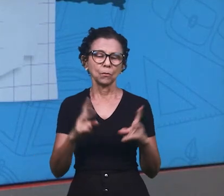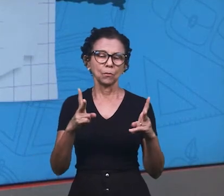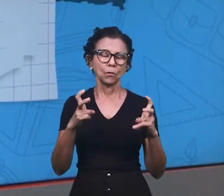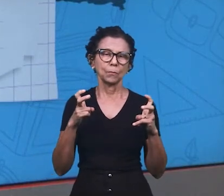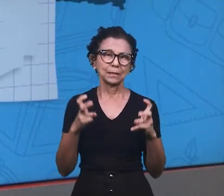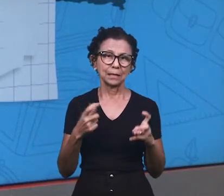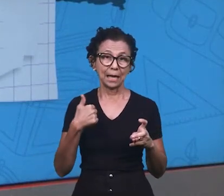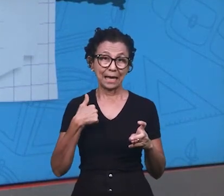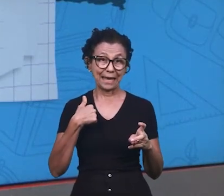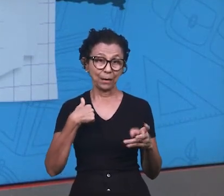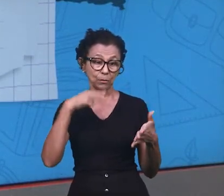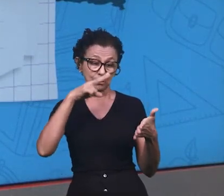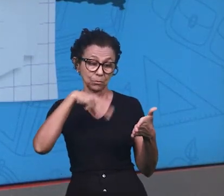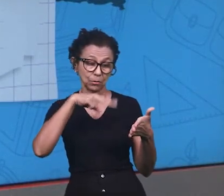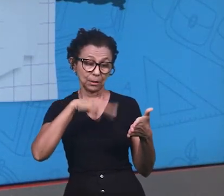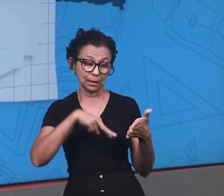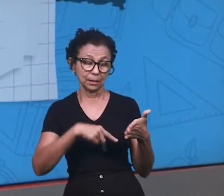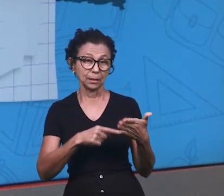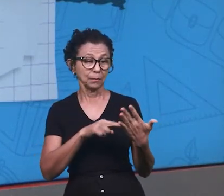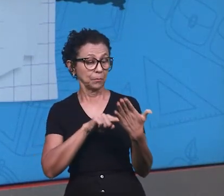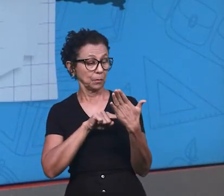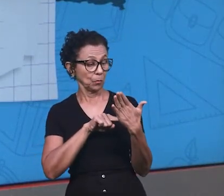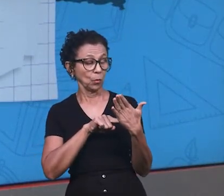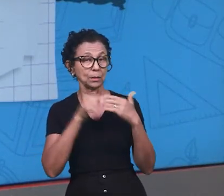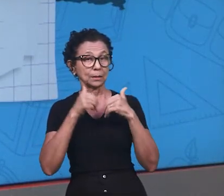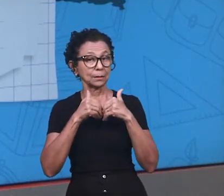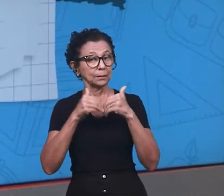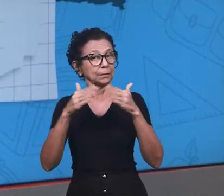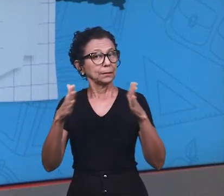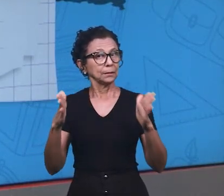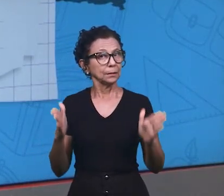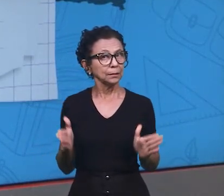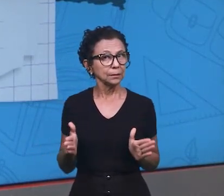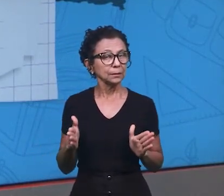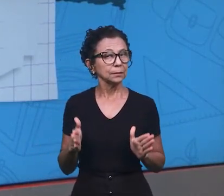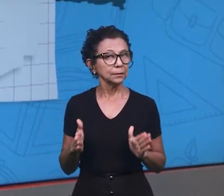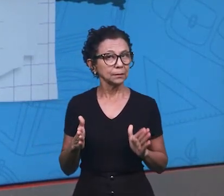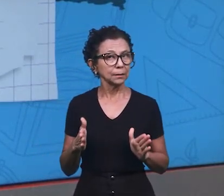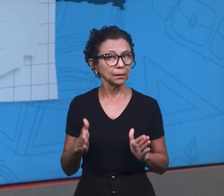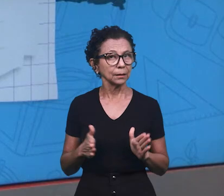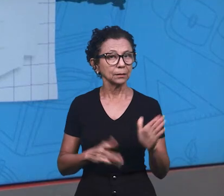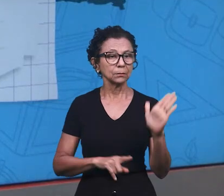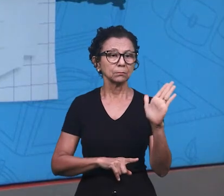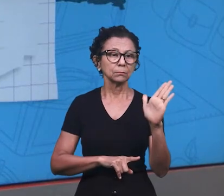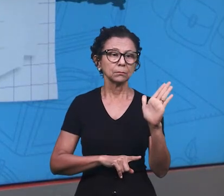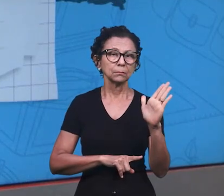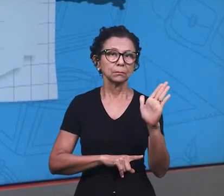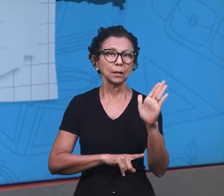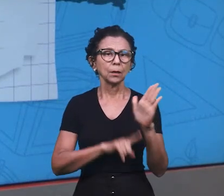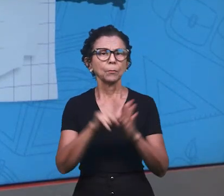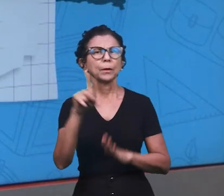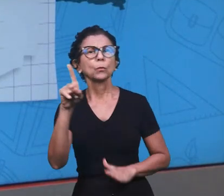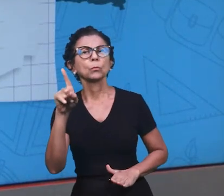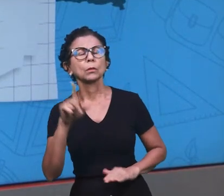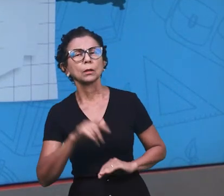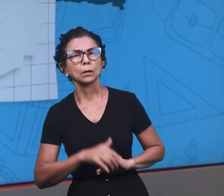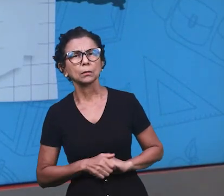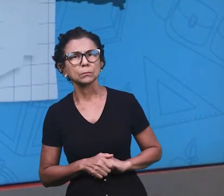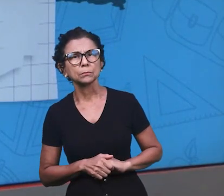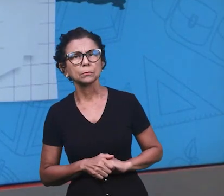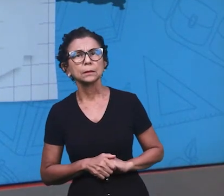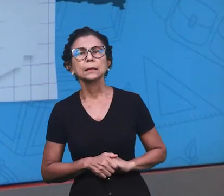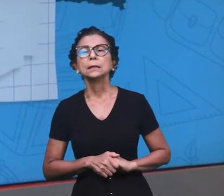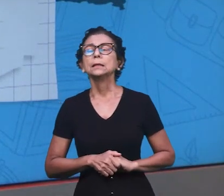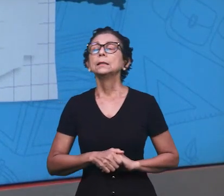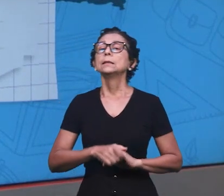que ele vai iniciar, vai estar fazendo a abertura da abordagem dele argumentativa. Ó, a partir desse